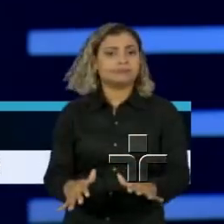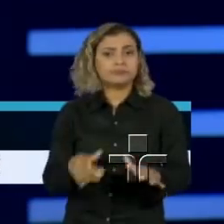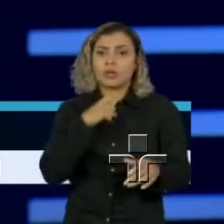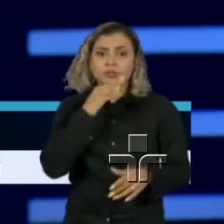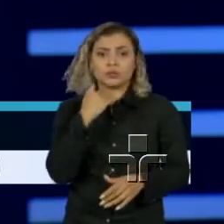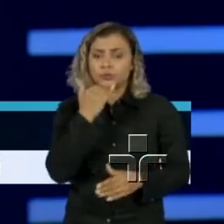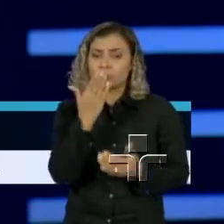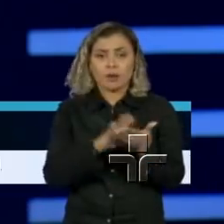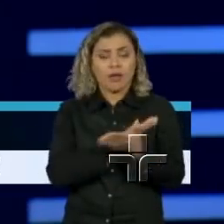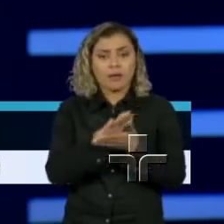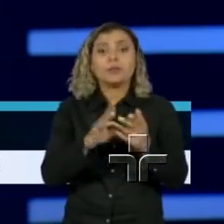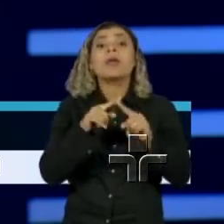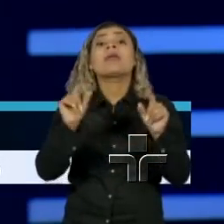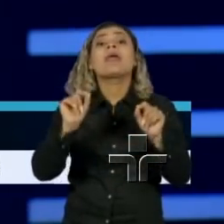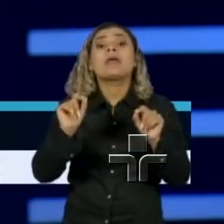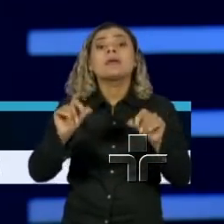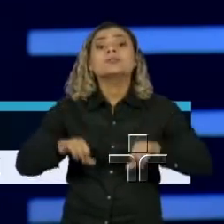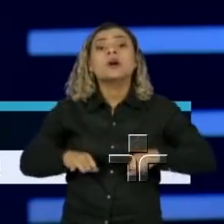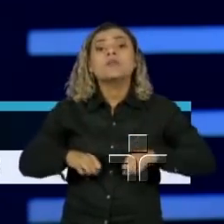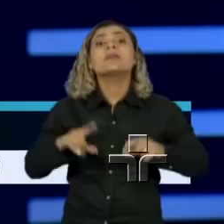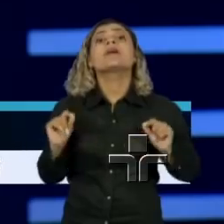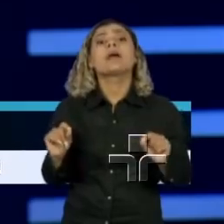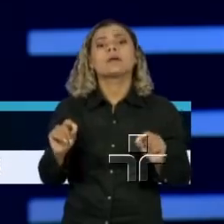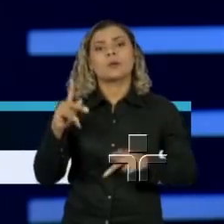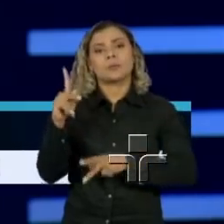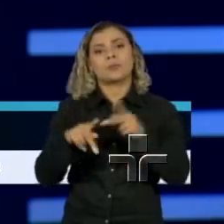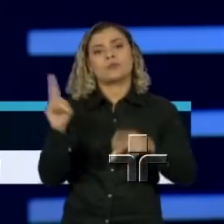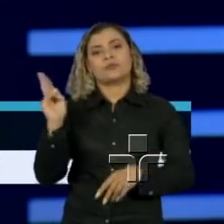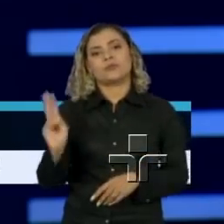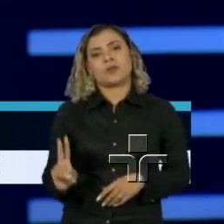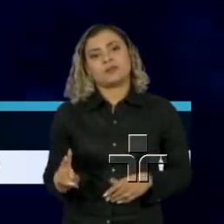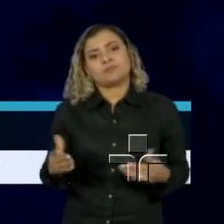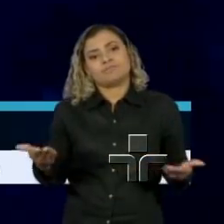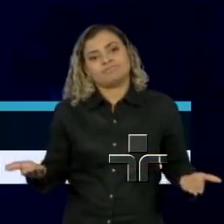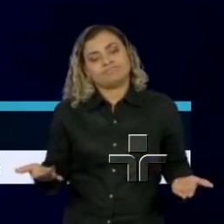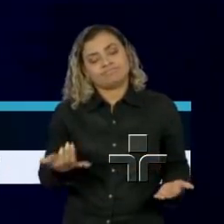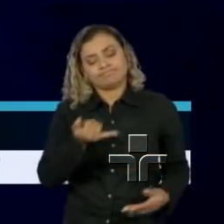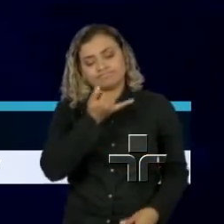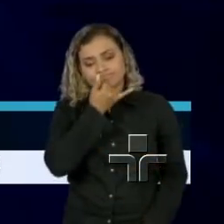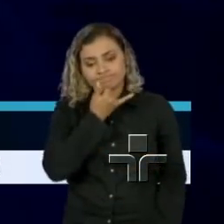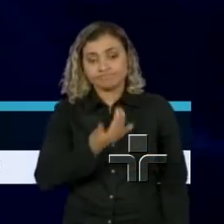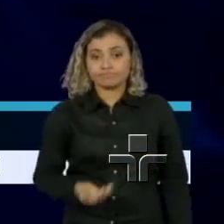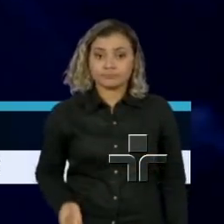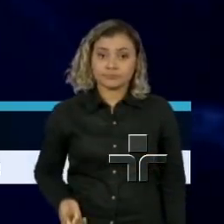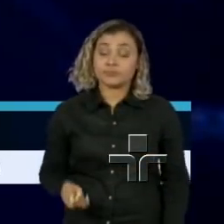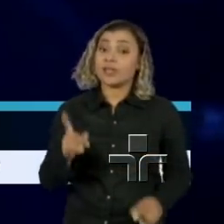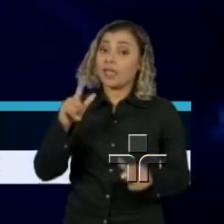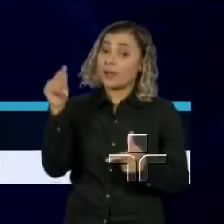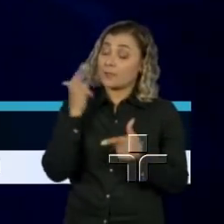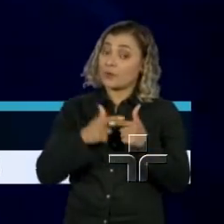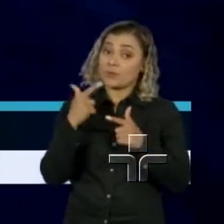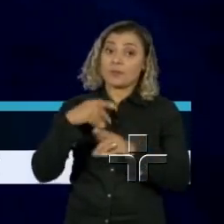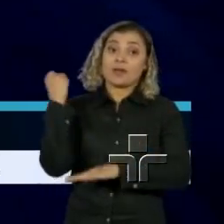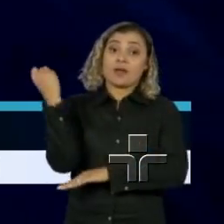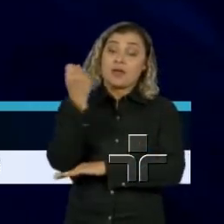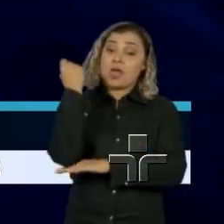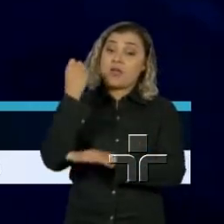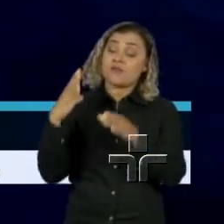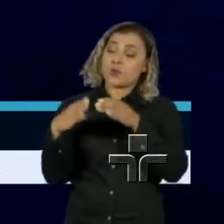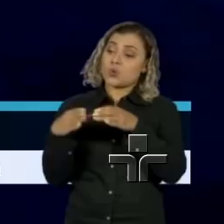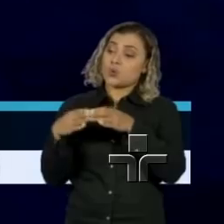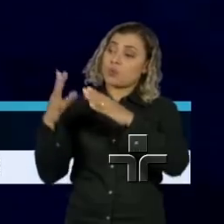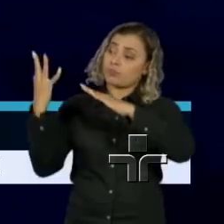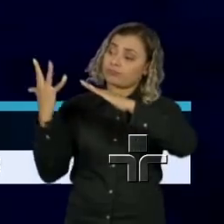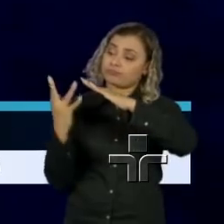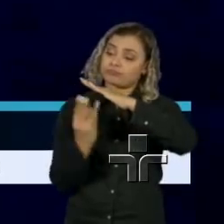saída. E quem paga o pato? Quem paga a conta? É o povo venezuelano. Com certeza. Esse é um problema gravíssimo. O número de refugiados venezuelanos é